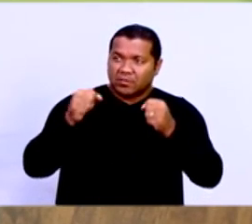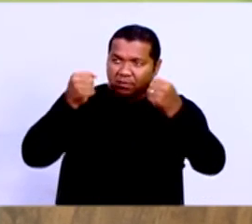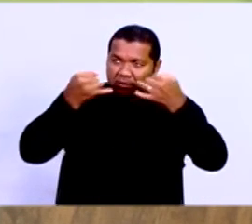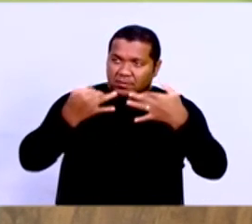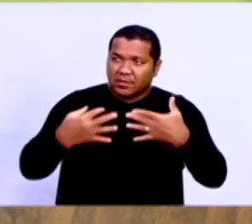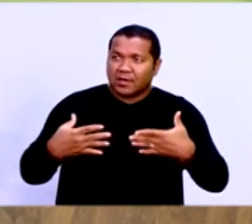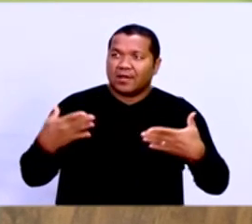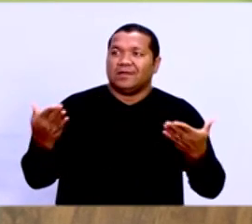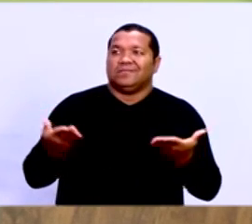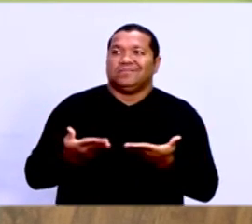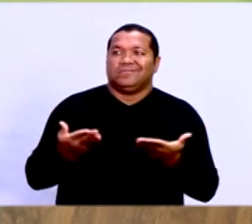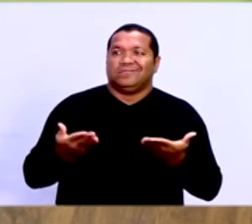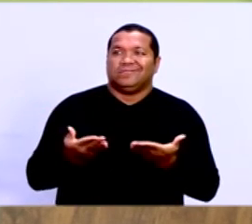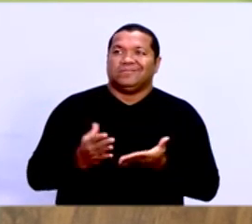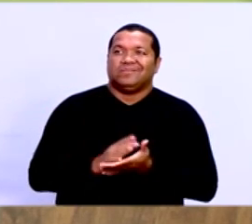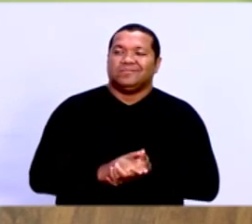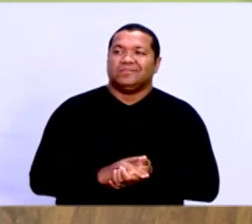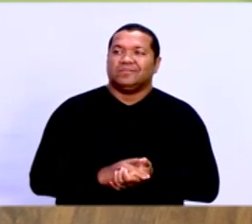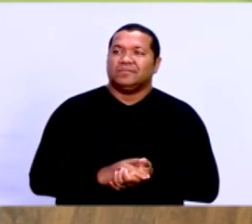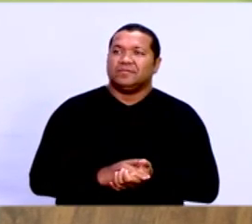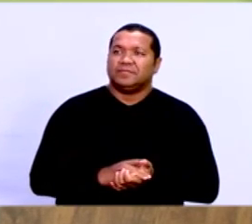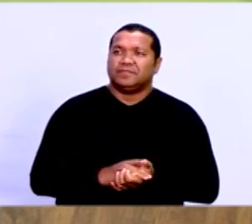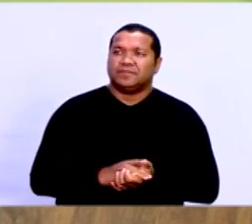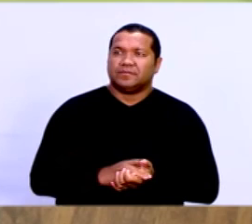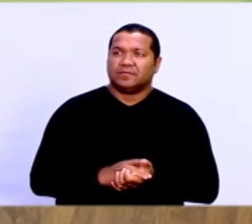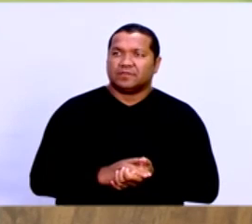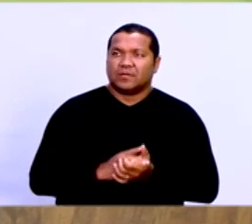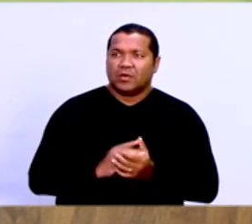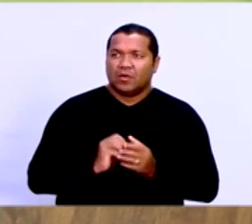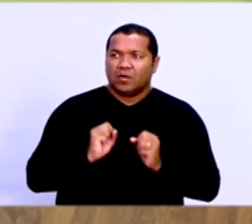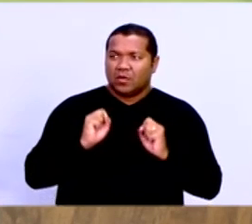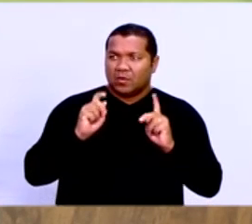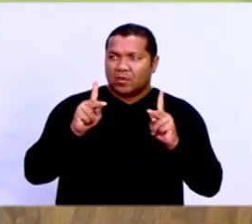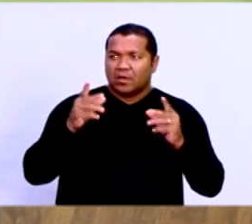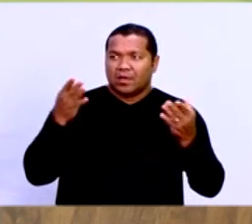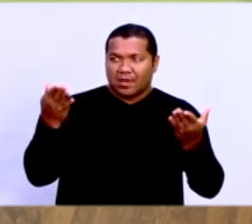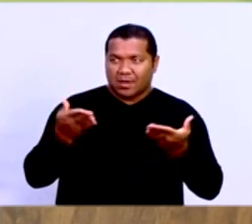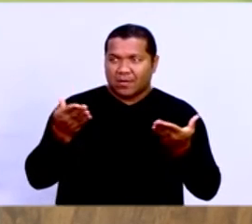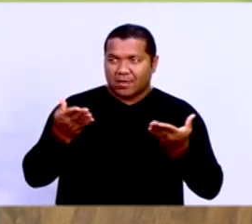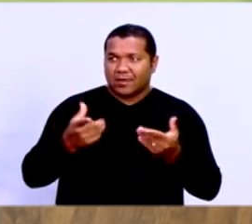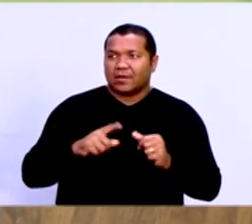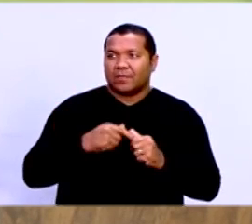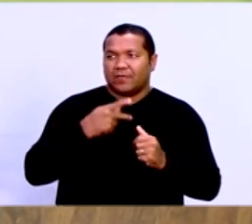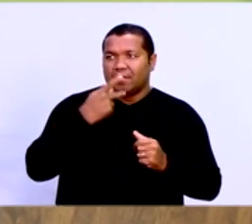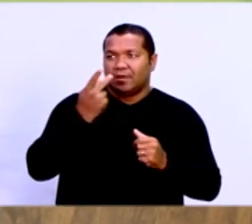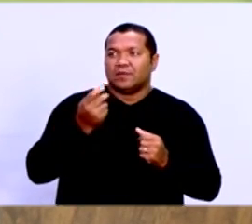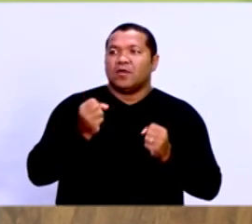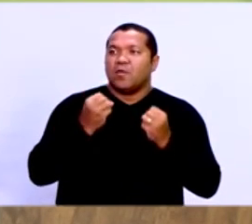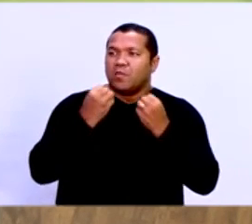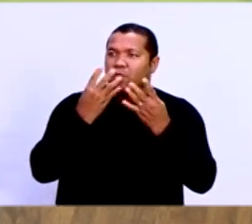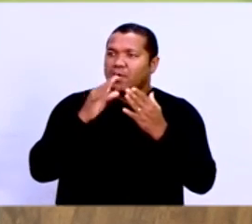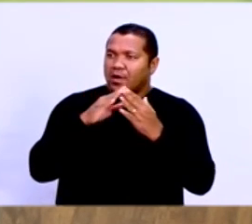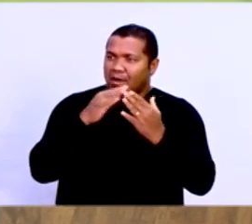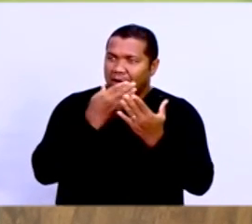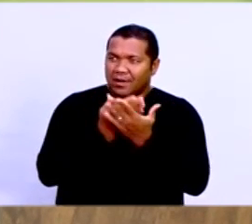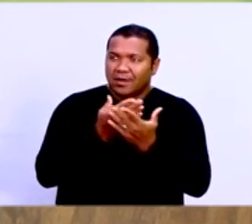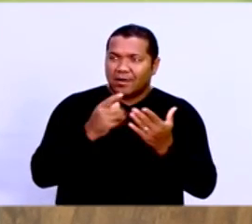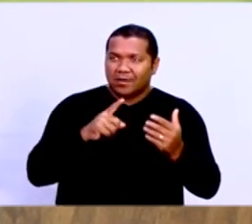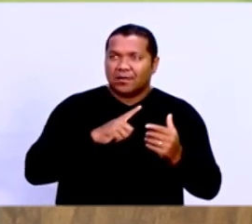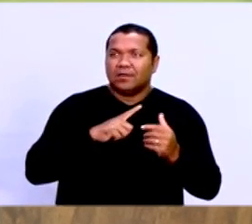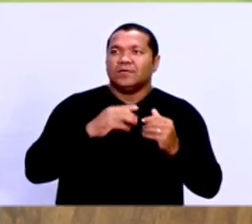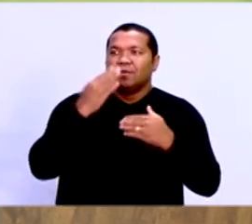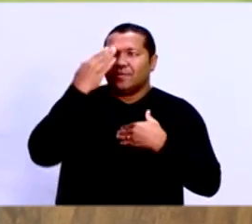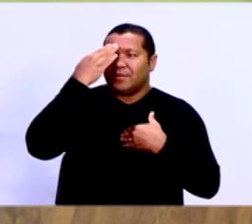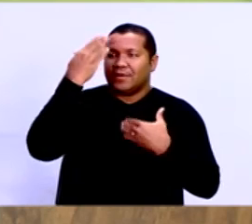nós vimos hoje okay eu quero me despedir de vocês dizer que tivemos uma boa aula e